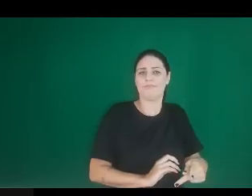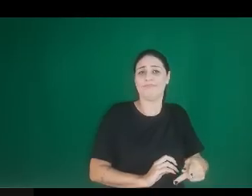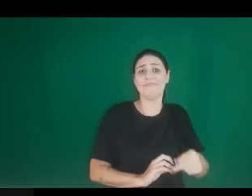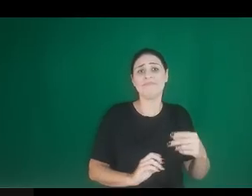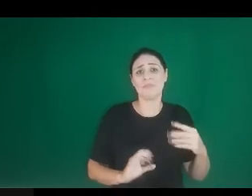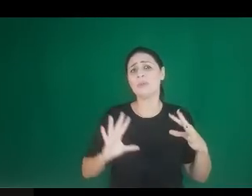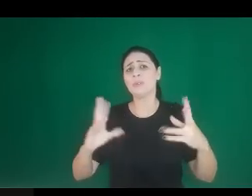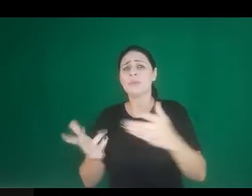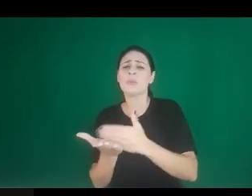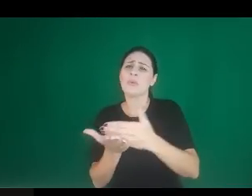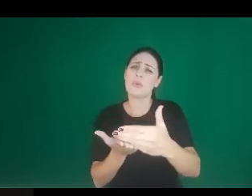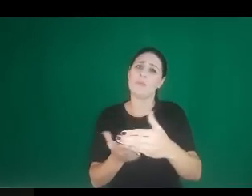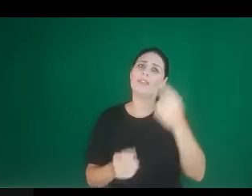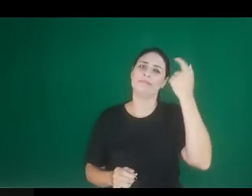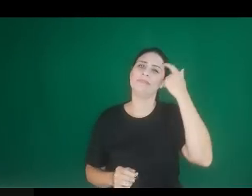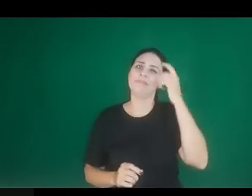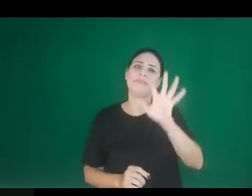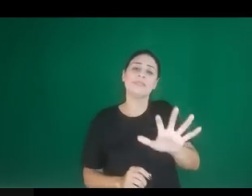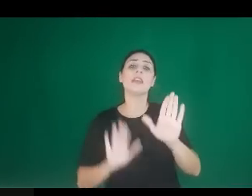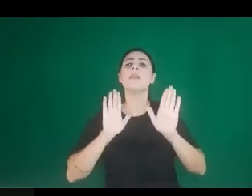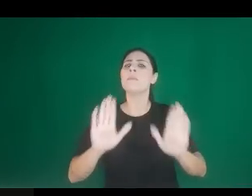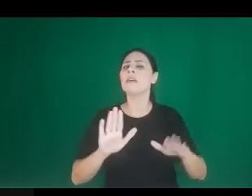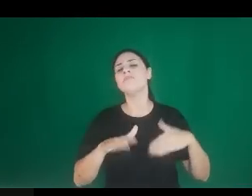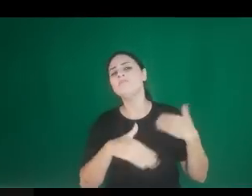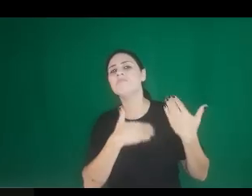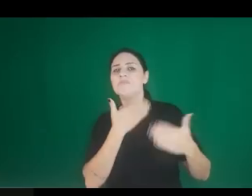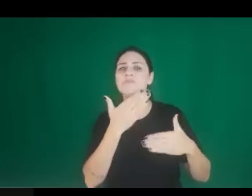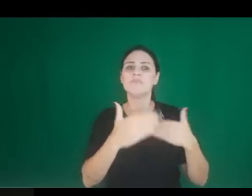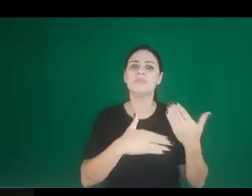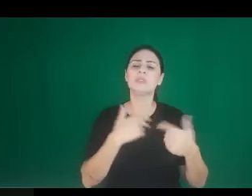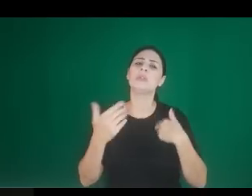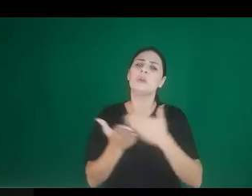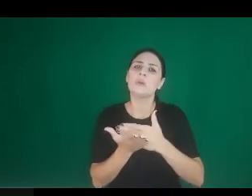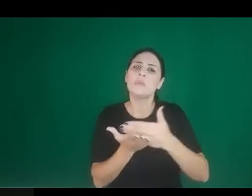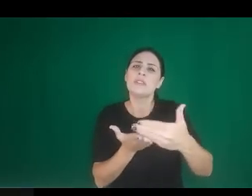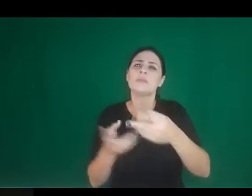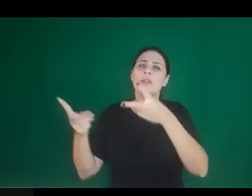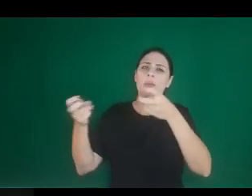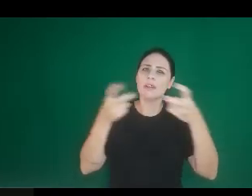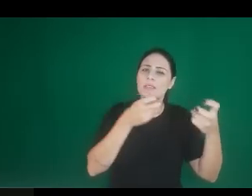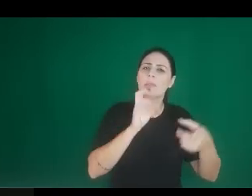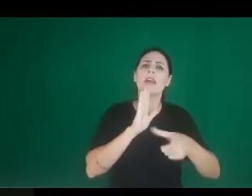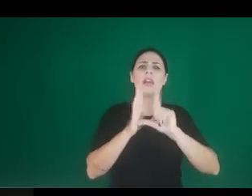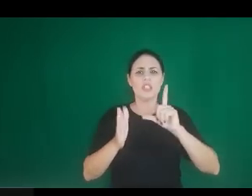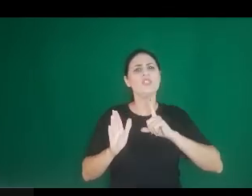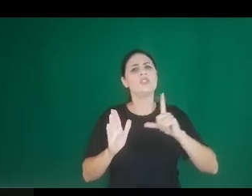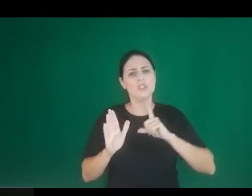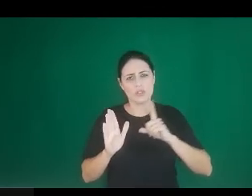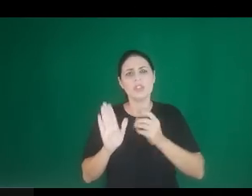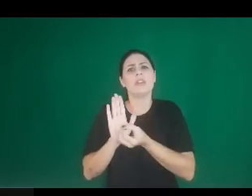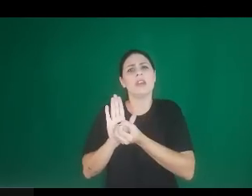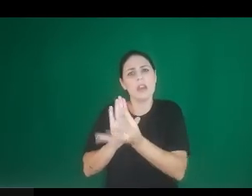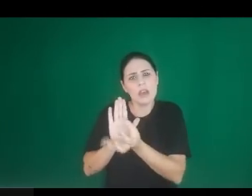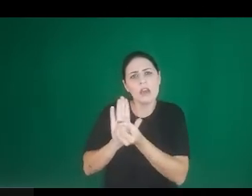Inicialmente foi um pouco isso que passou pela nossa cabeça. Mas aí nós vimos que tinha os parâmetros curriculares antes,